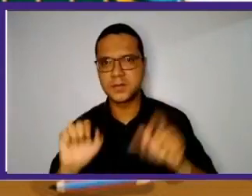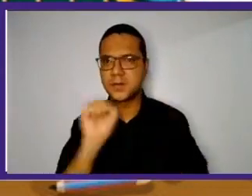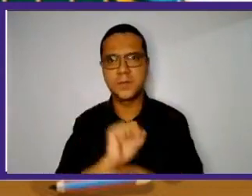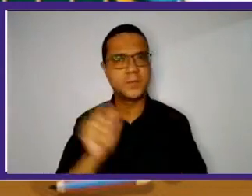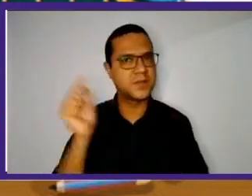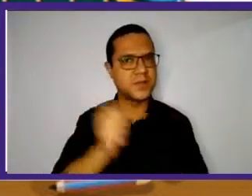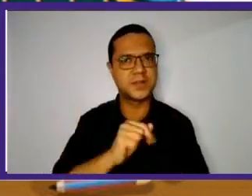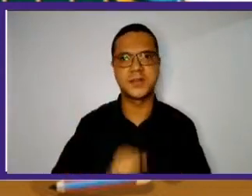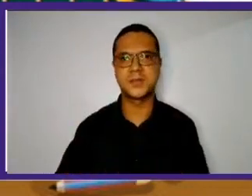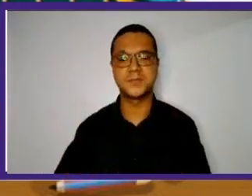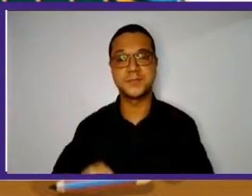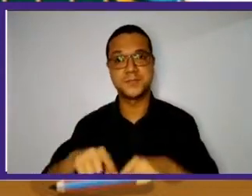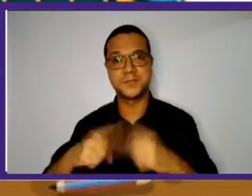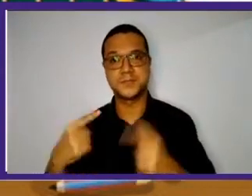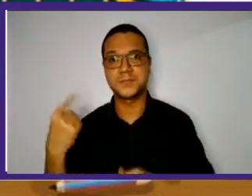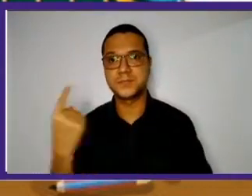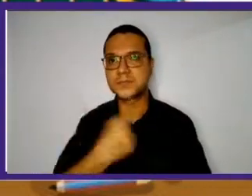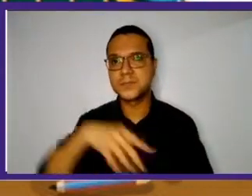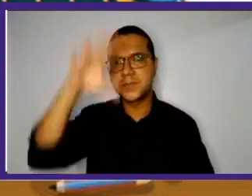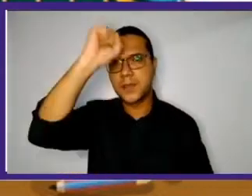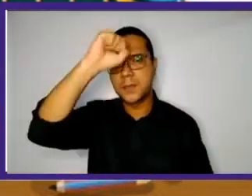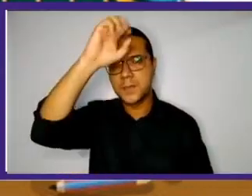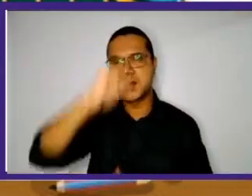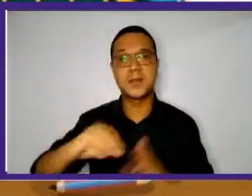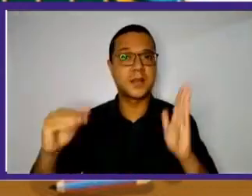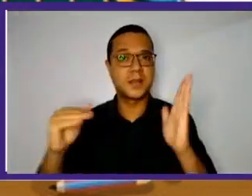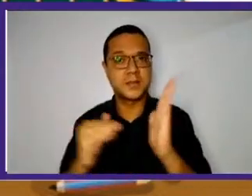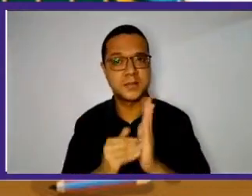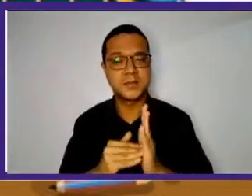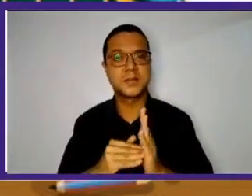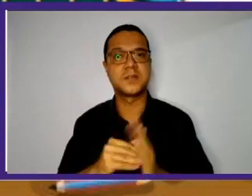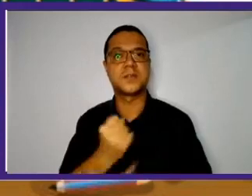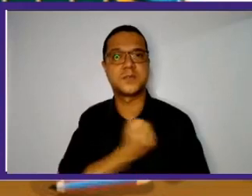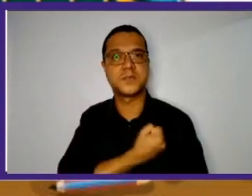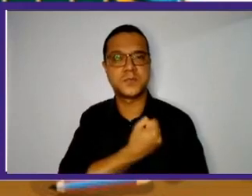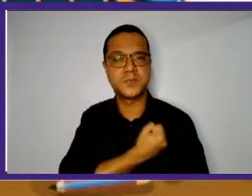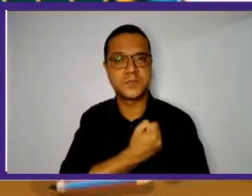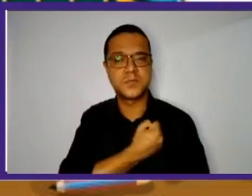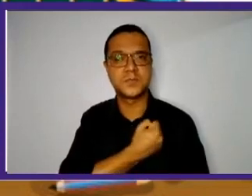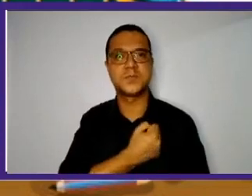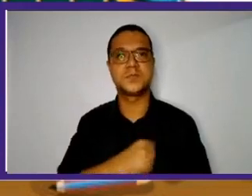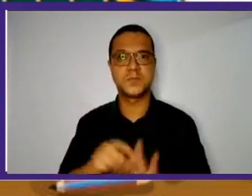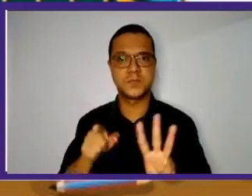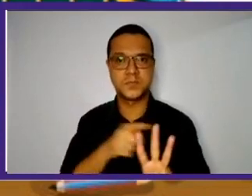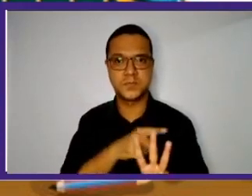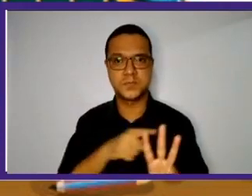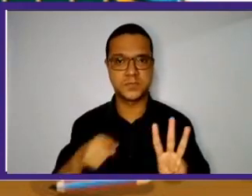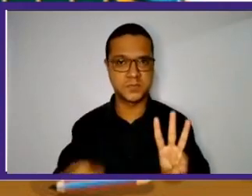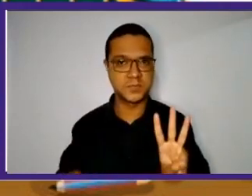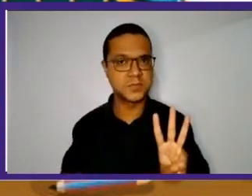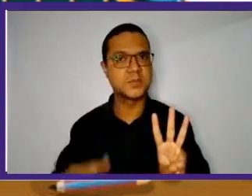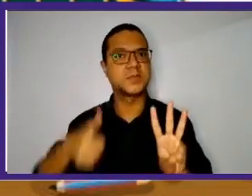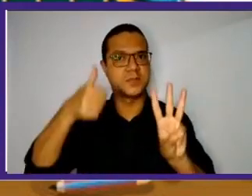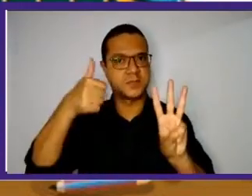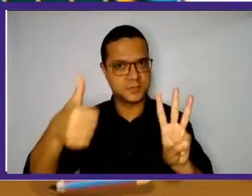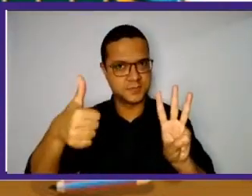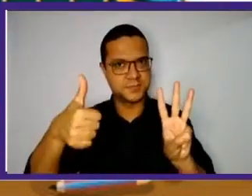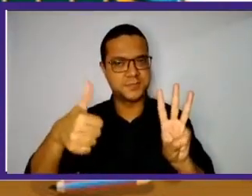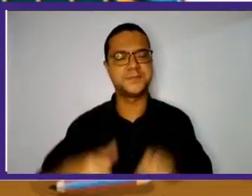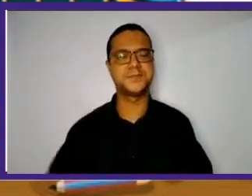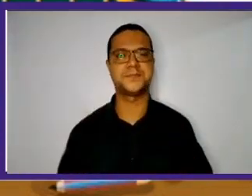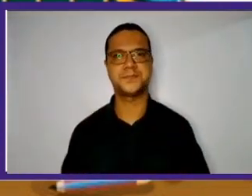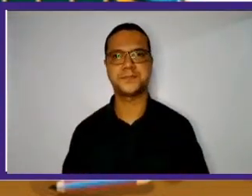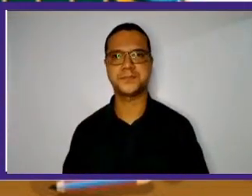aí. Mas agora a gente só vai aprender até os numerais que são formados com três algarismos, tá